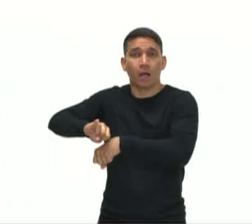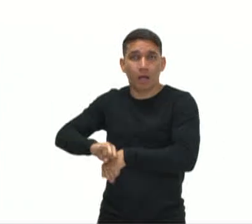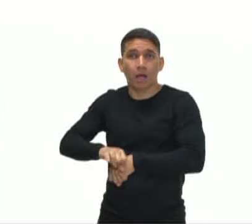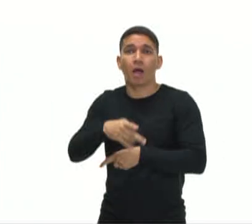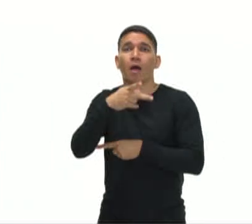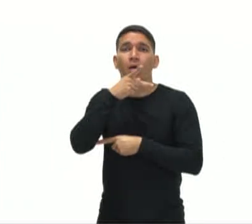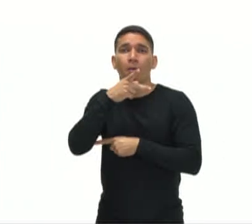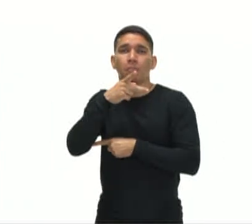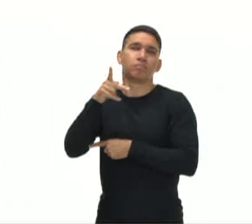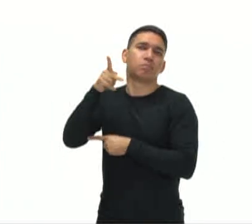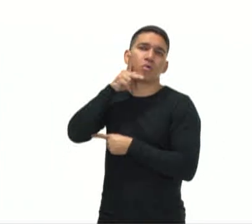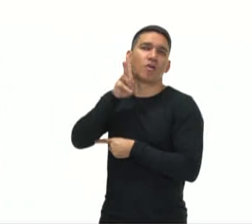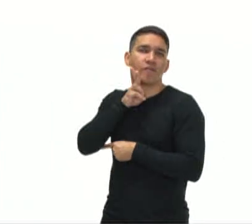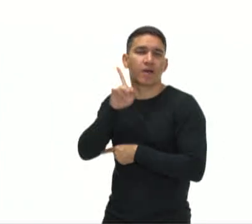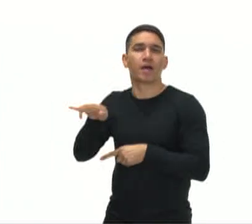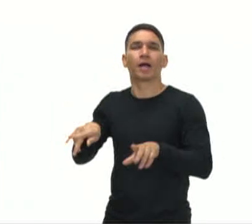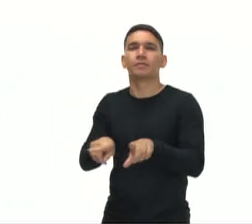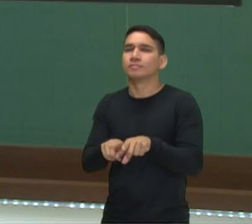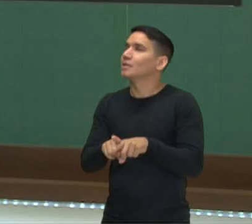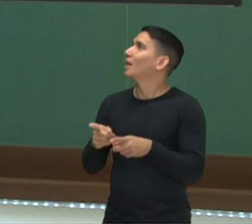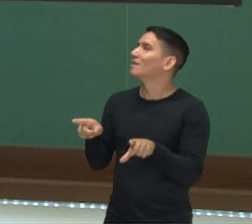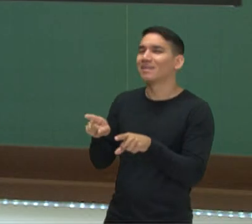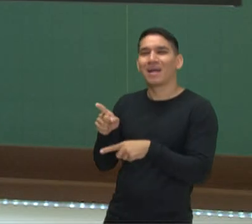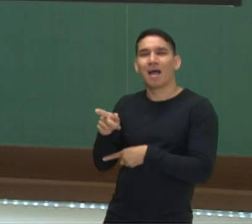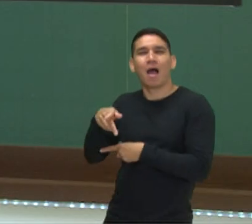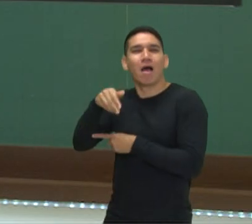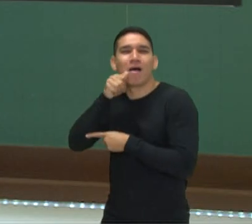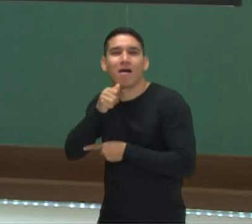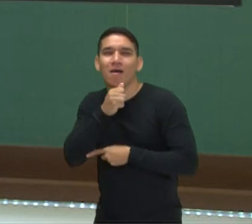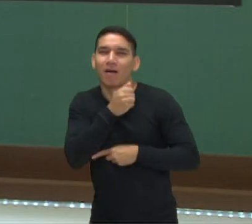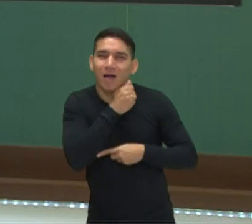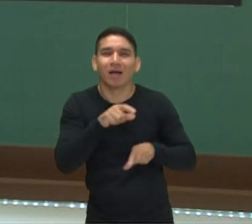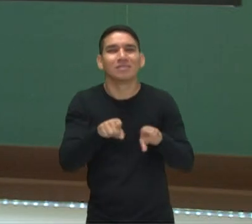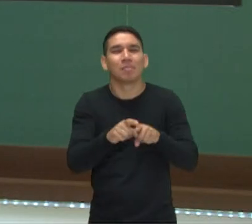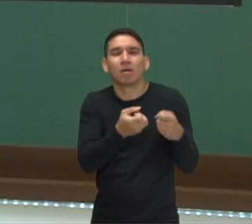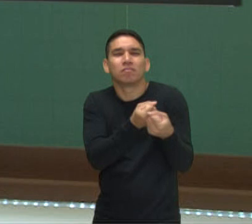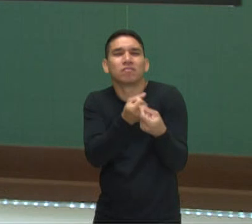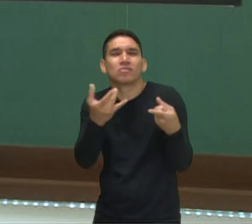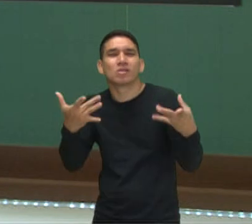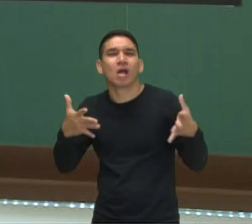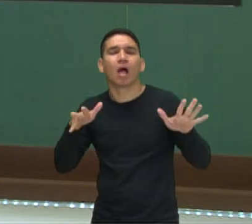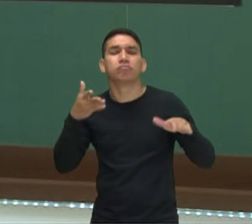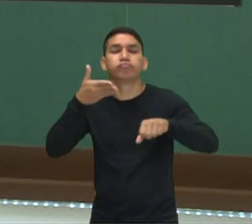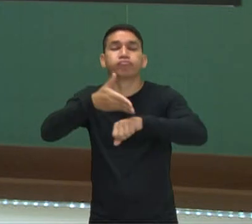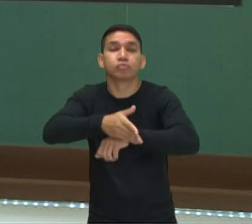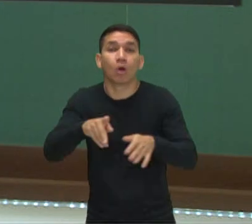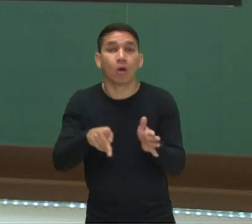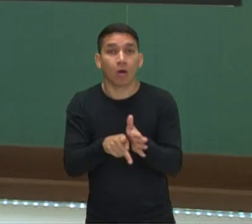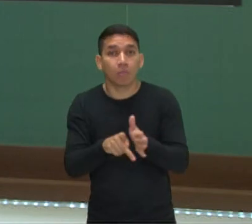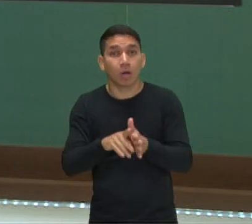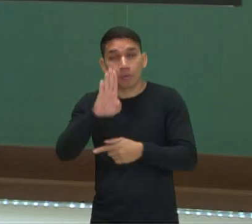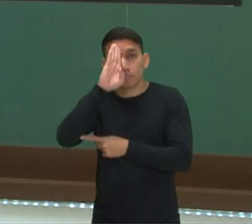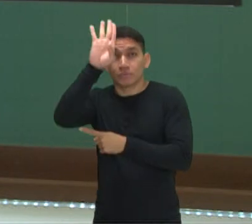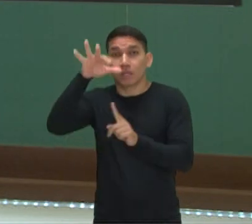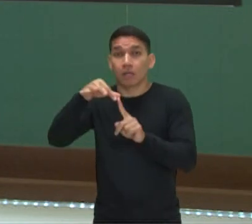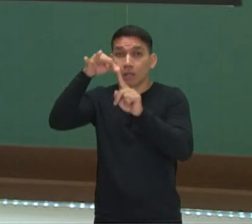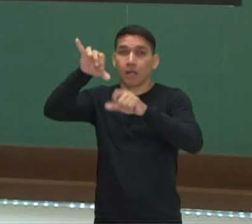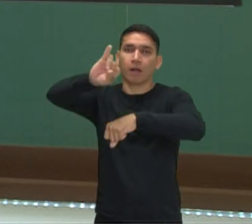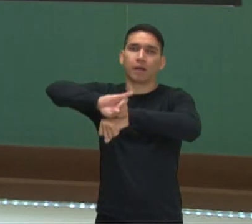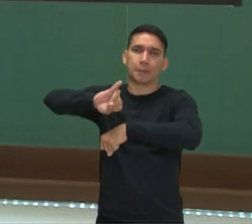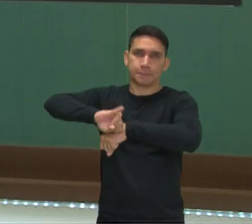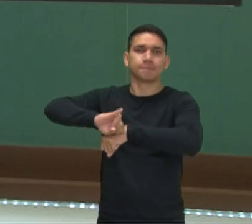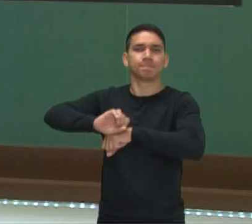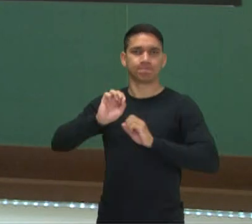Porto Velho, Rio Branco, Macapá. Então, a população da região norte está concentrada principalmente nas